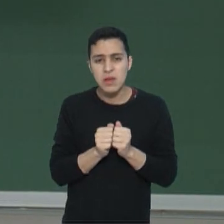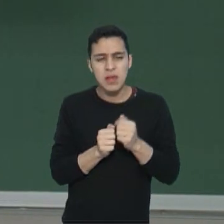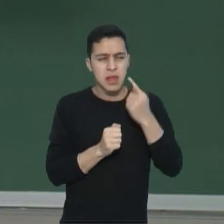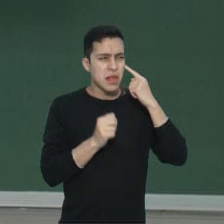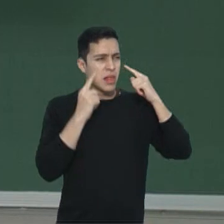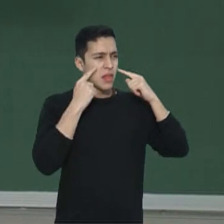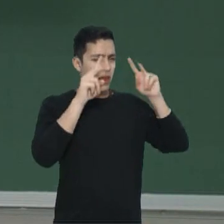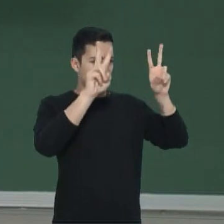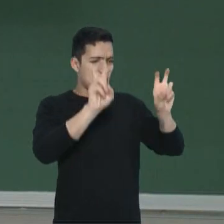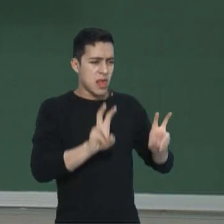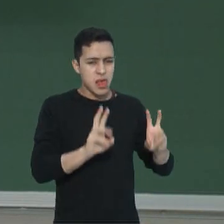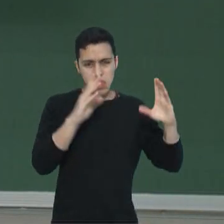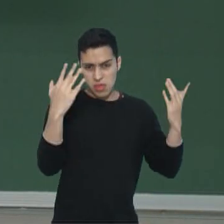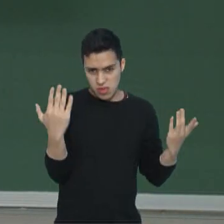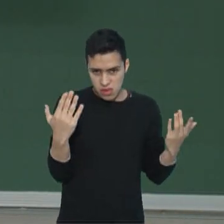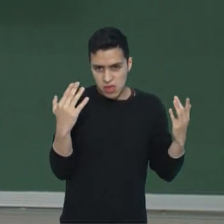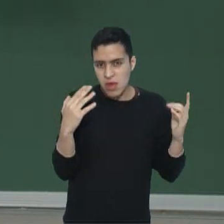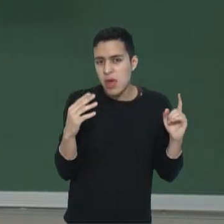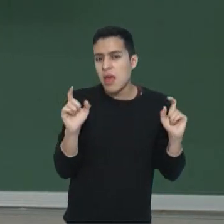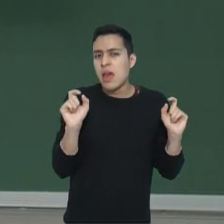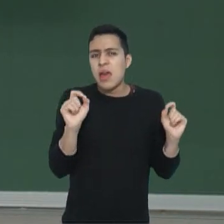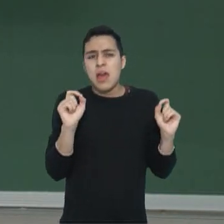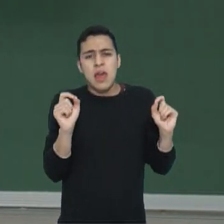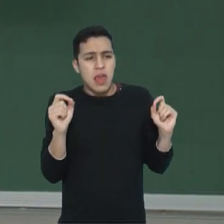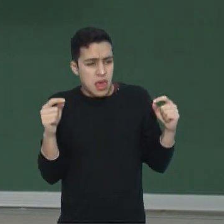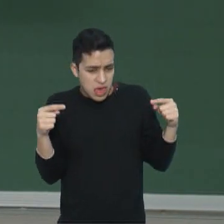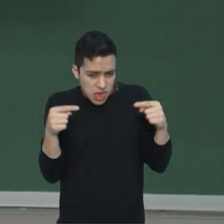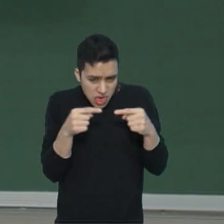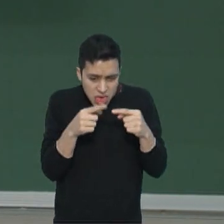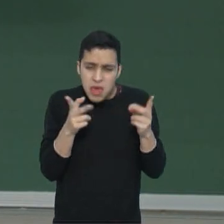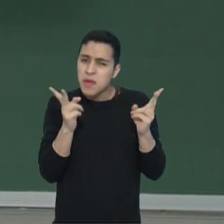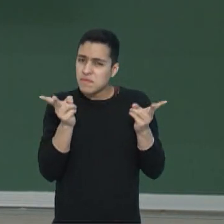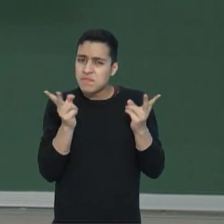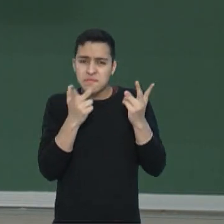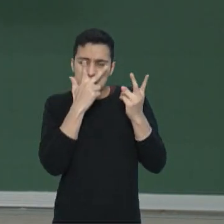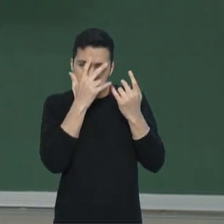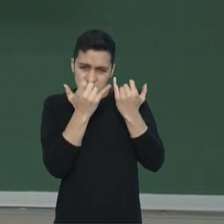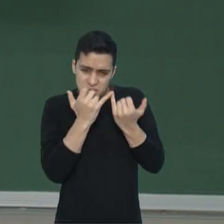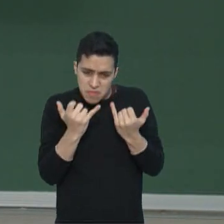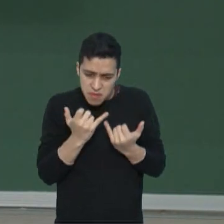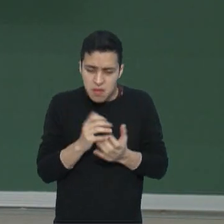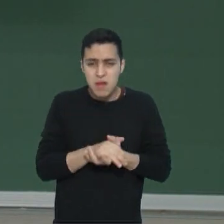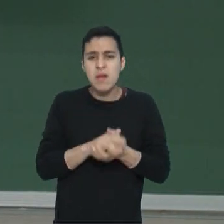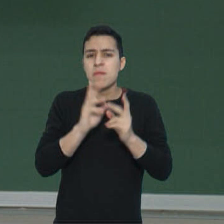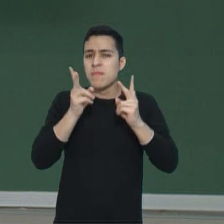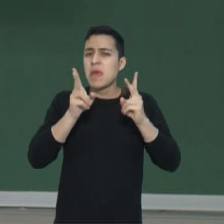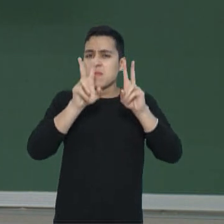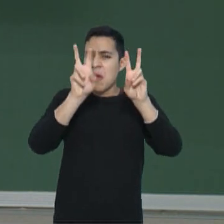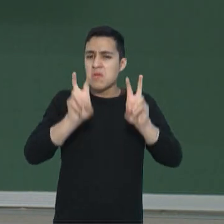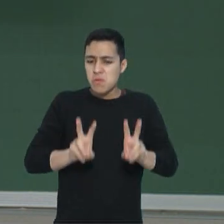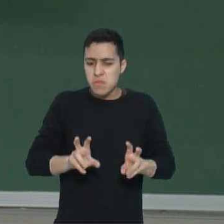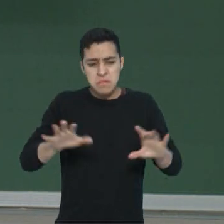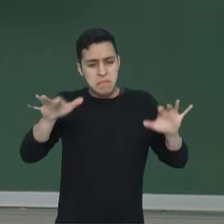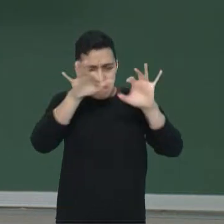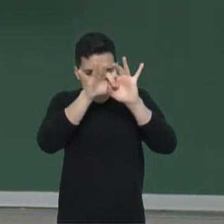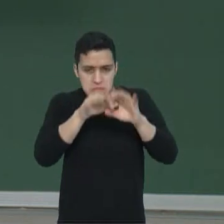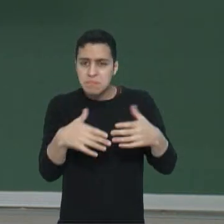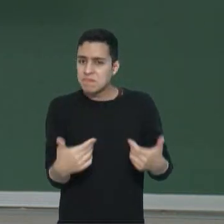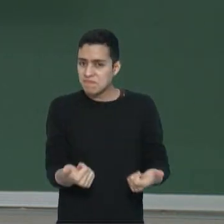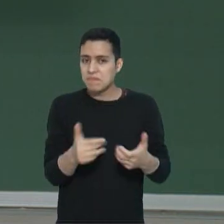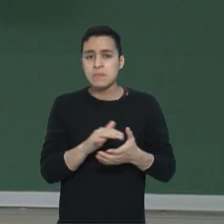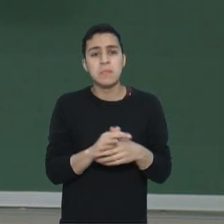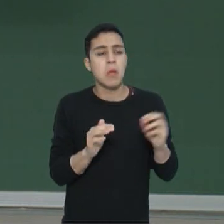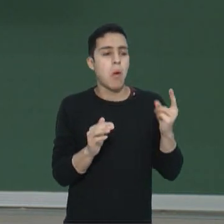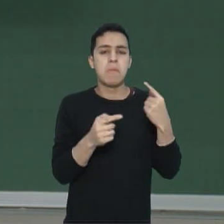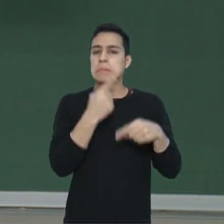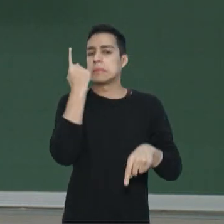assunto abordado deles são convergentes, são semelhantes, tratam do mesmo assunto, se complementam, se completam